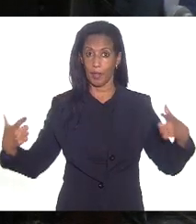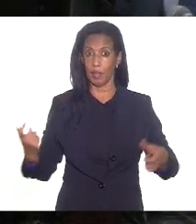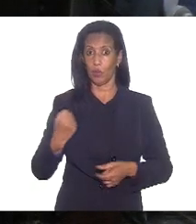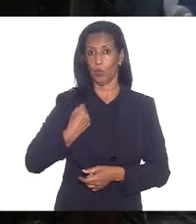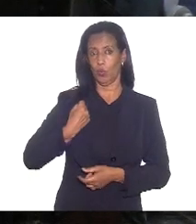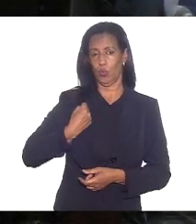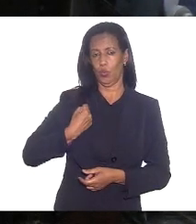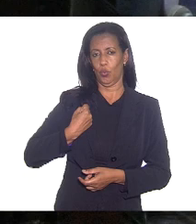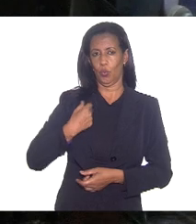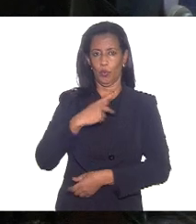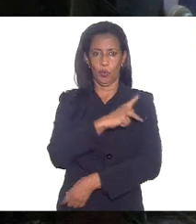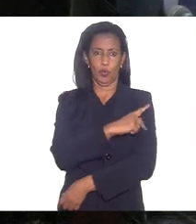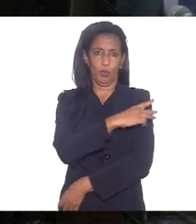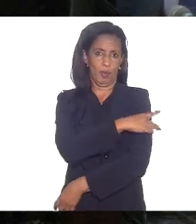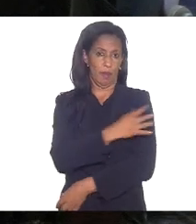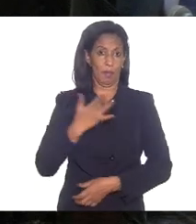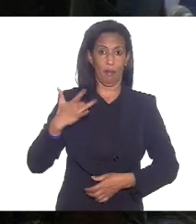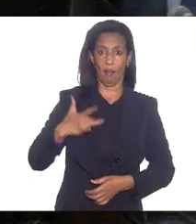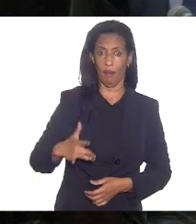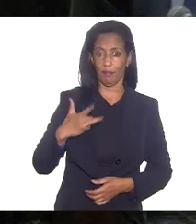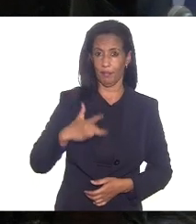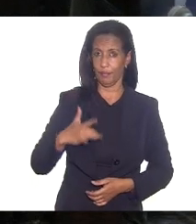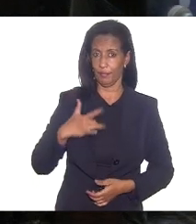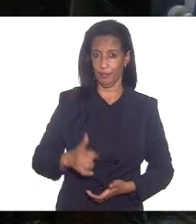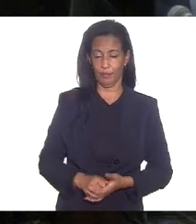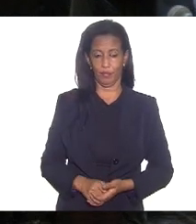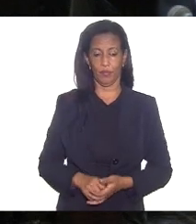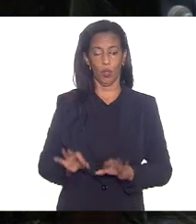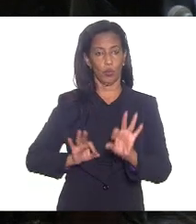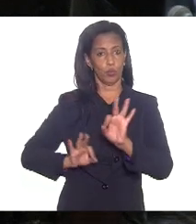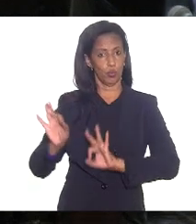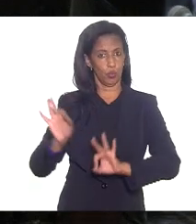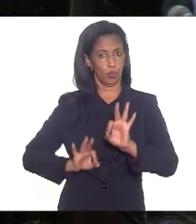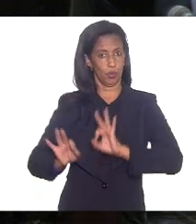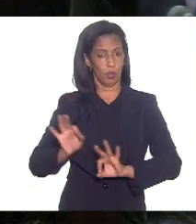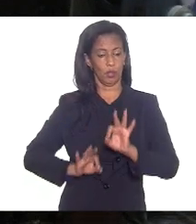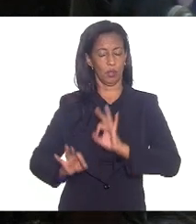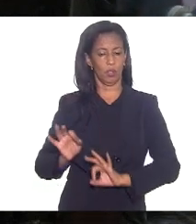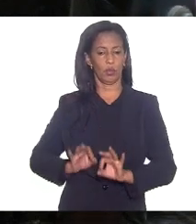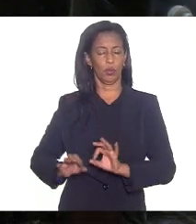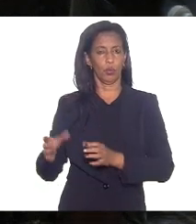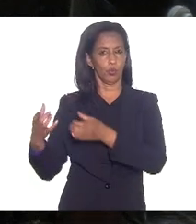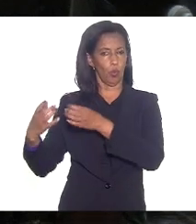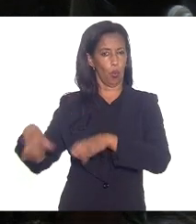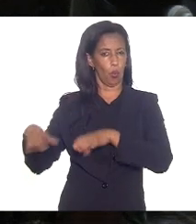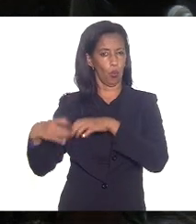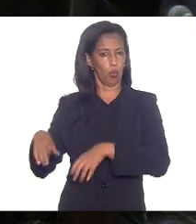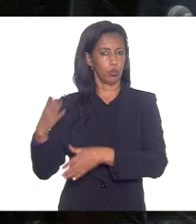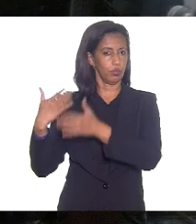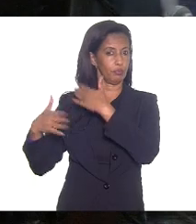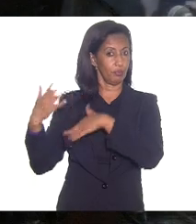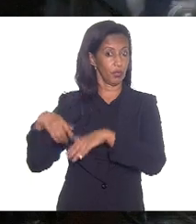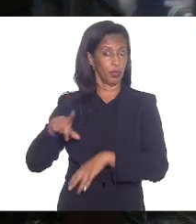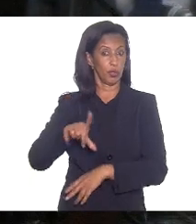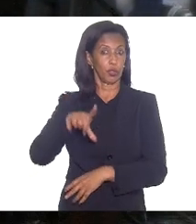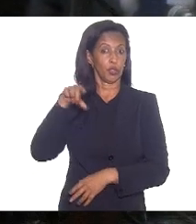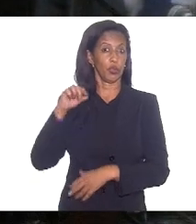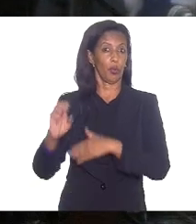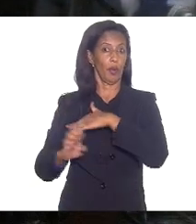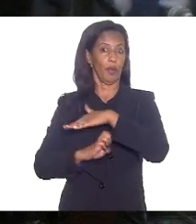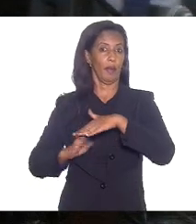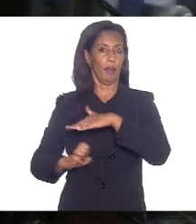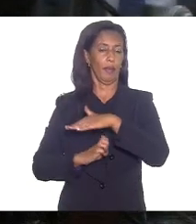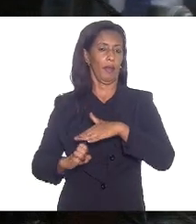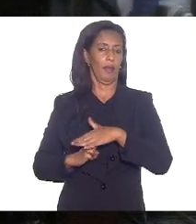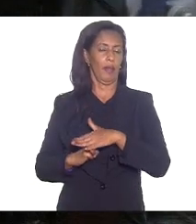de praças. Lamentavelmente, os organizadores do concurso, naquela época, escolheram a empresa